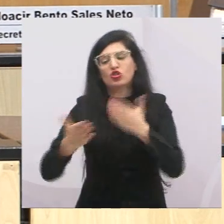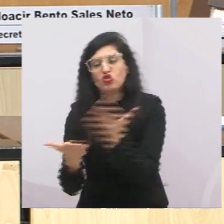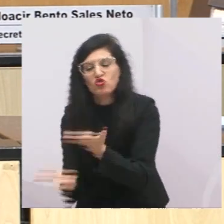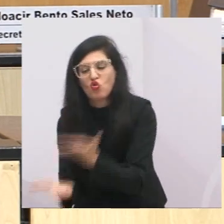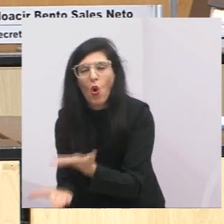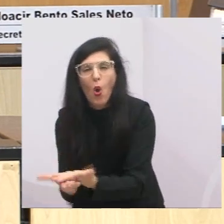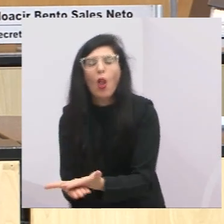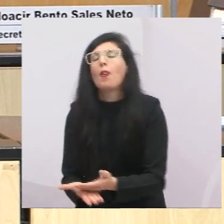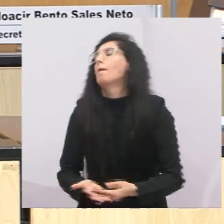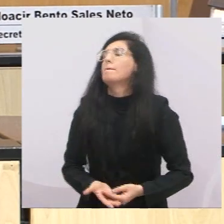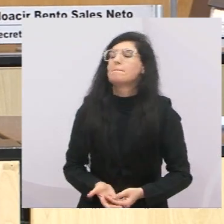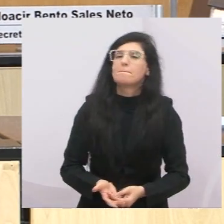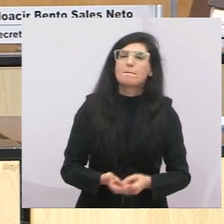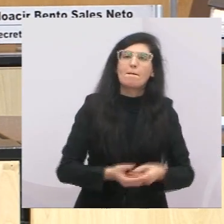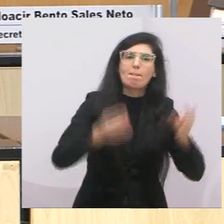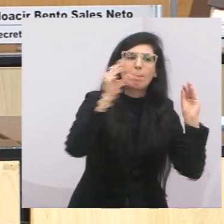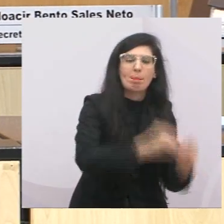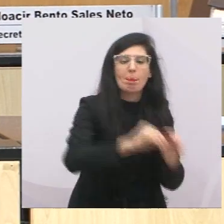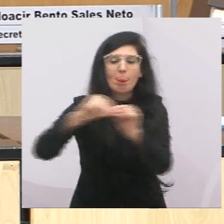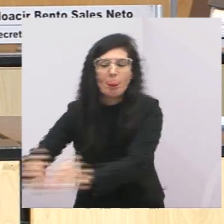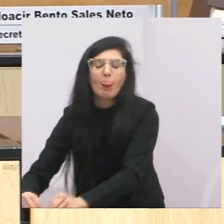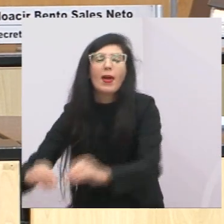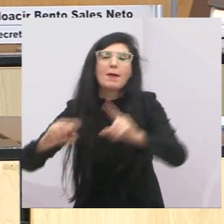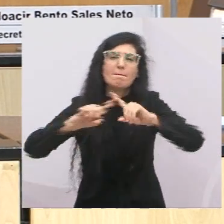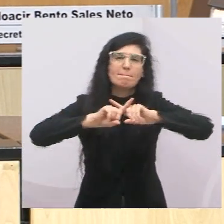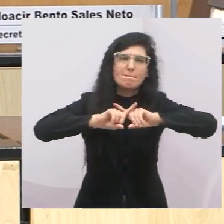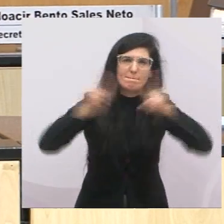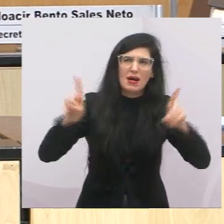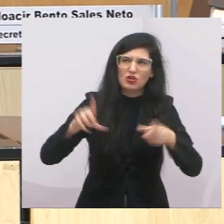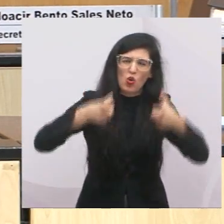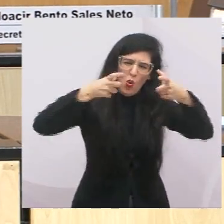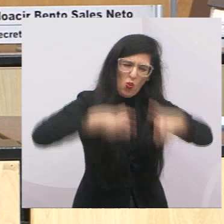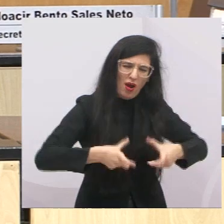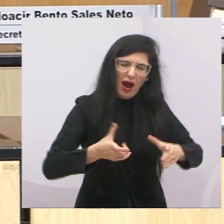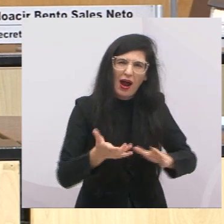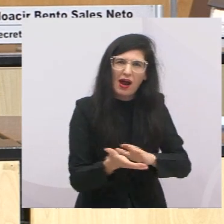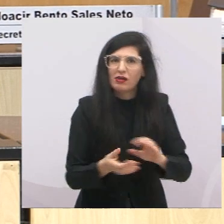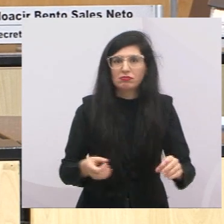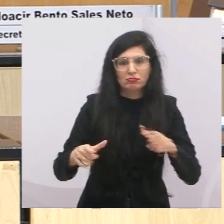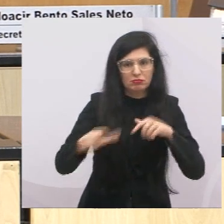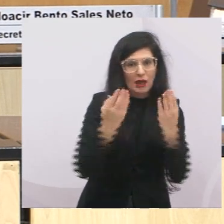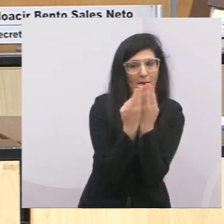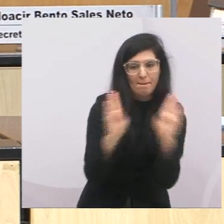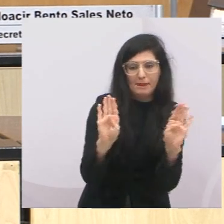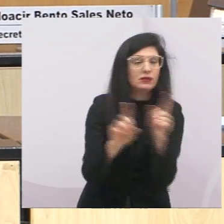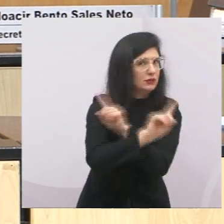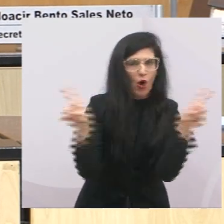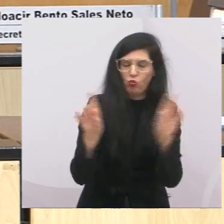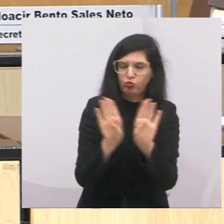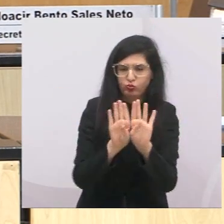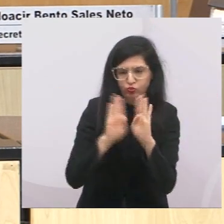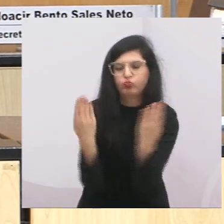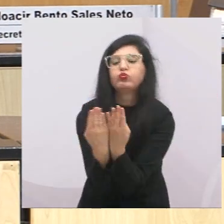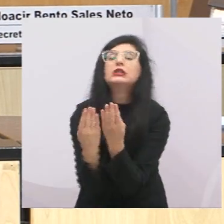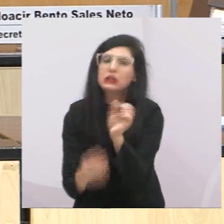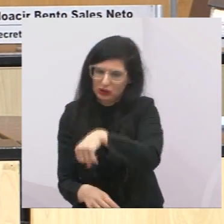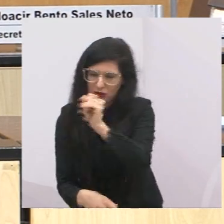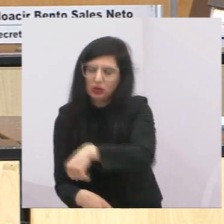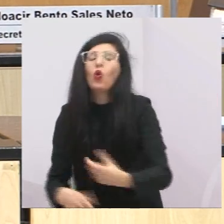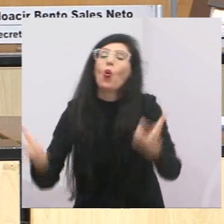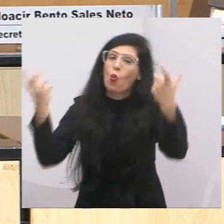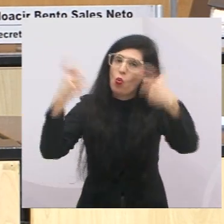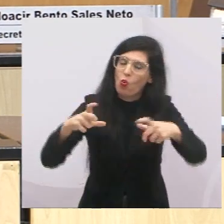questão. Considerando que até a presente data o local desativado pelo SENAI estava sendo direcionado para as áreas de educação